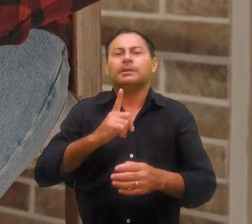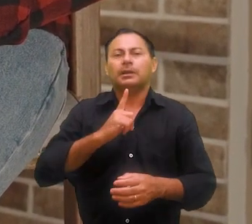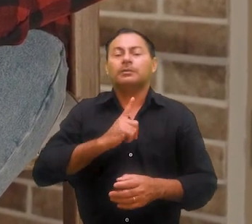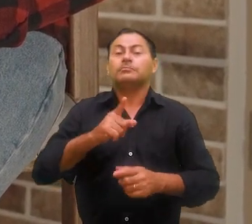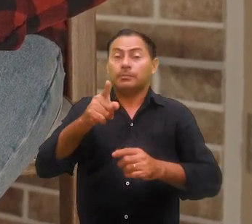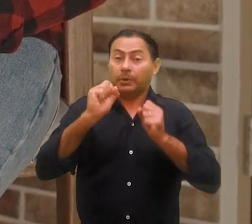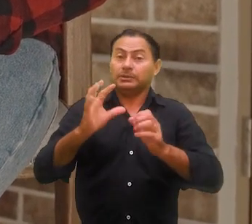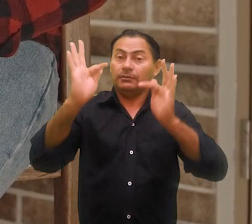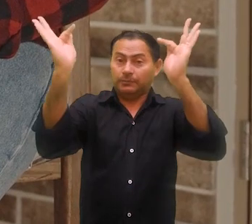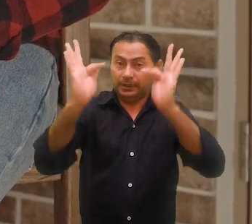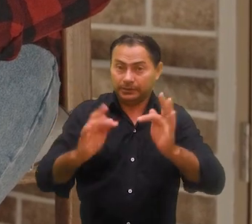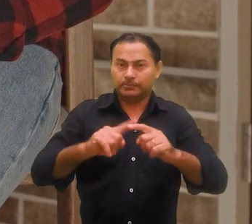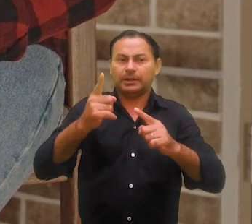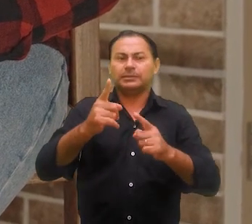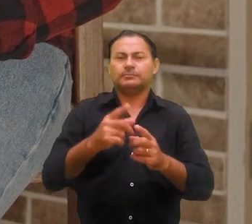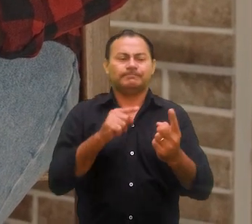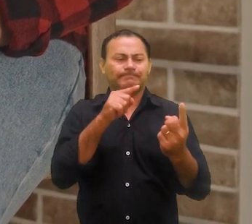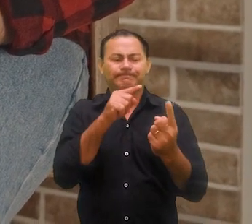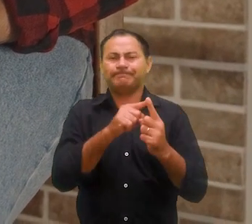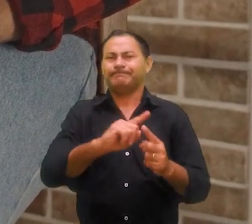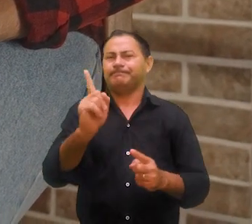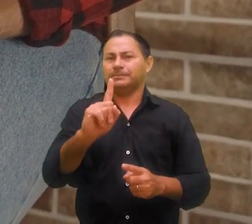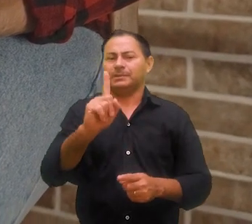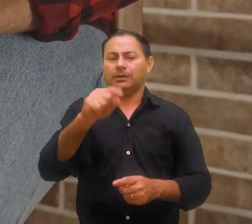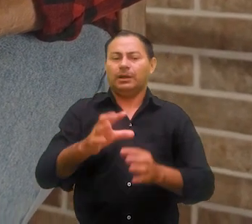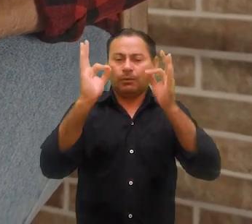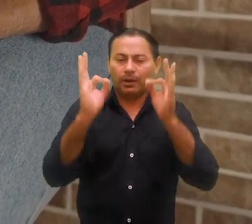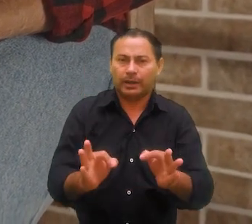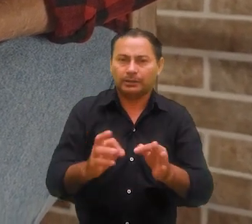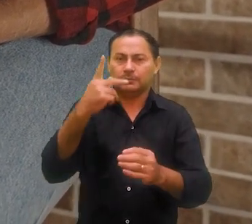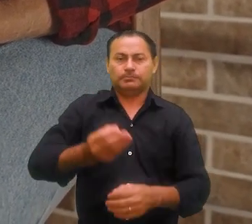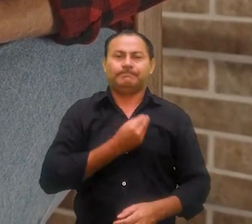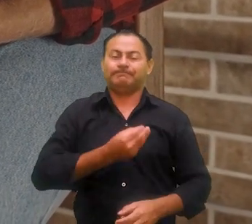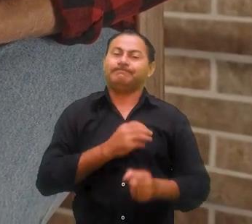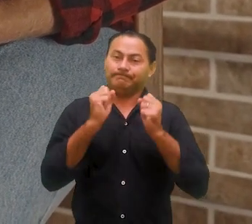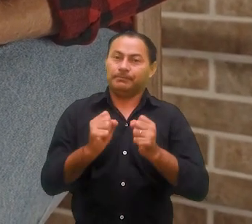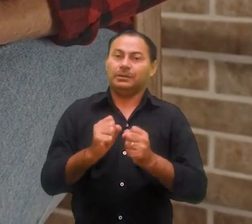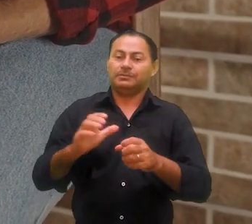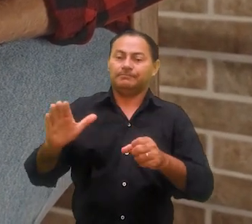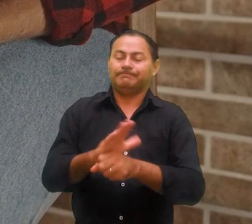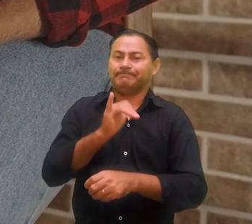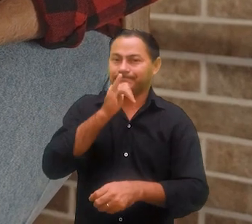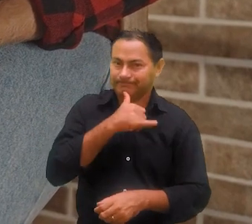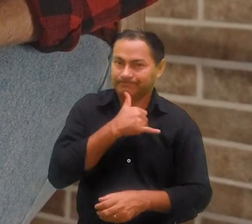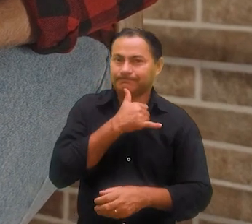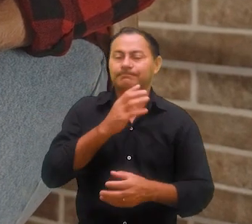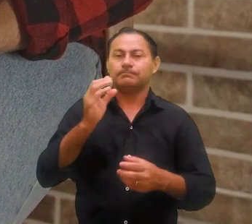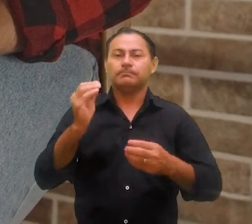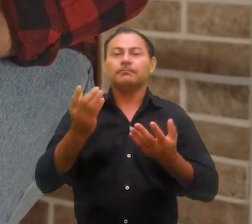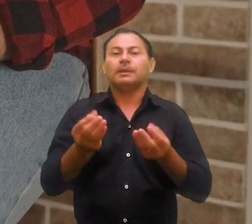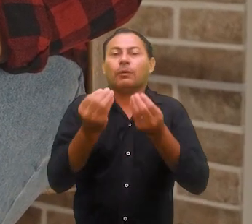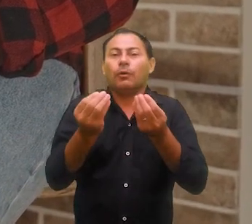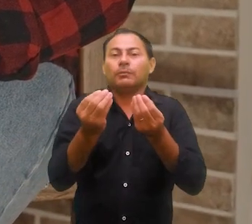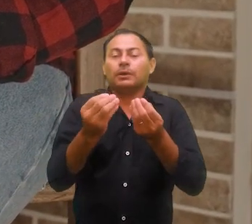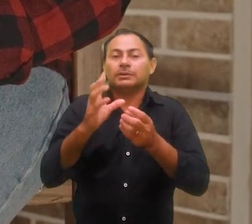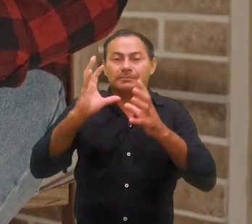correta, você pode ser feliz. Mas se sua perspectiva não for a correta, sua vida pode se encher de